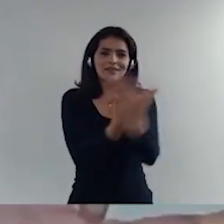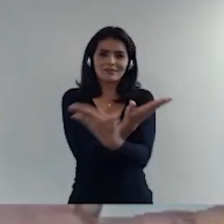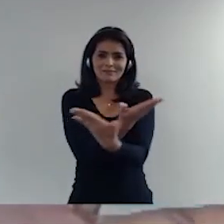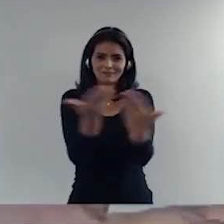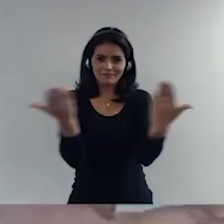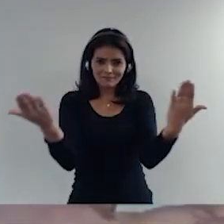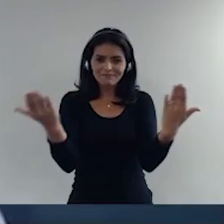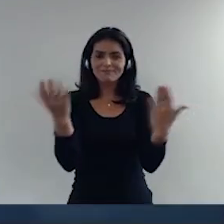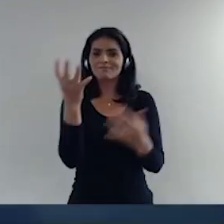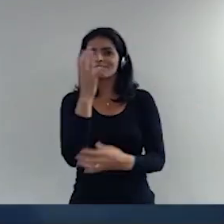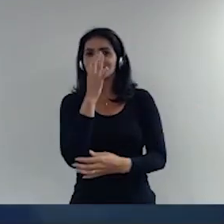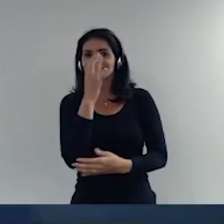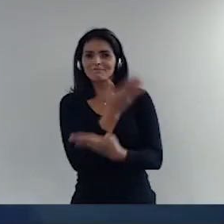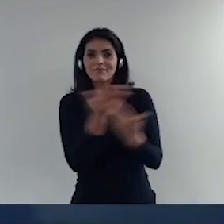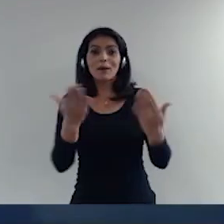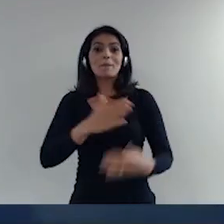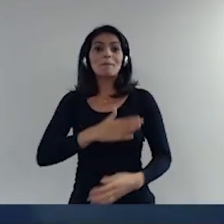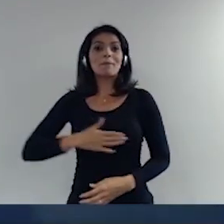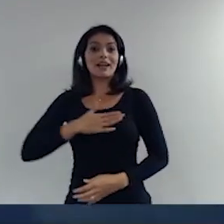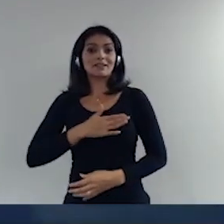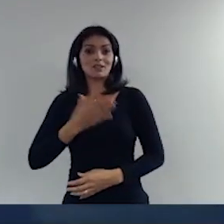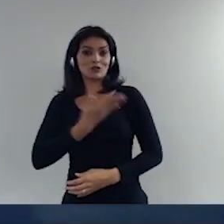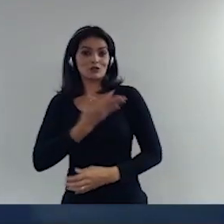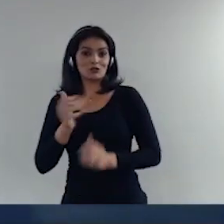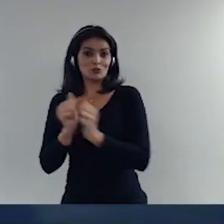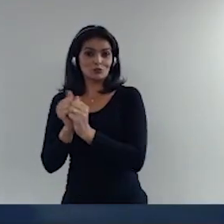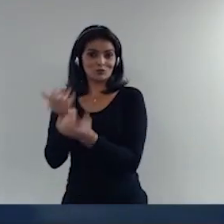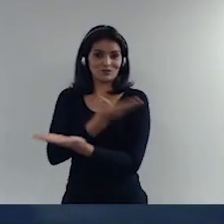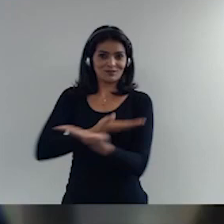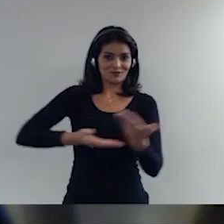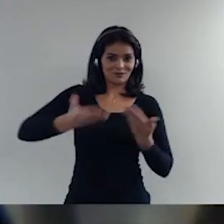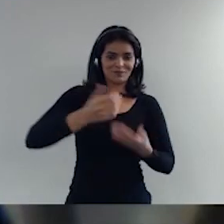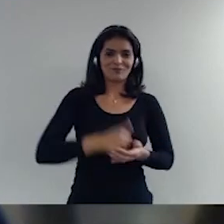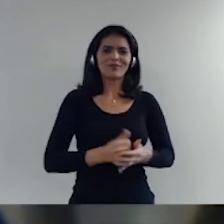Prazer obrigado. Estar com os amigos. Uma alegria muito grande. Eu